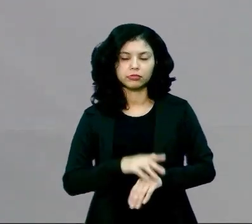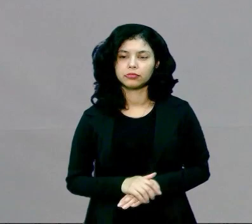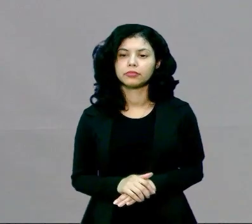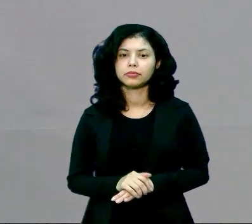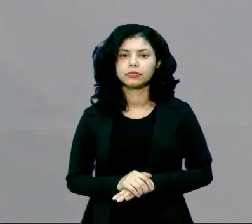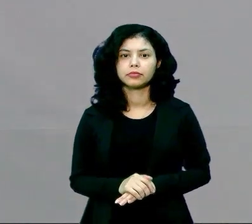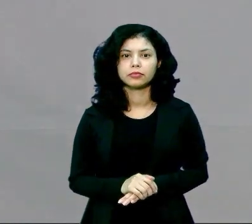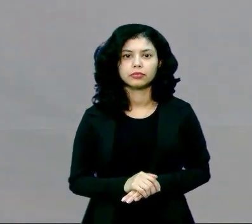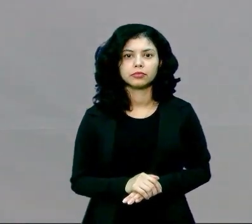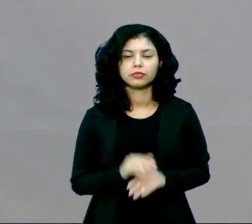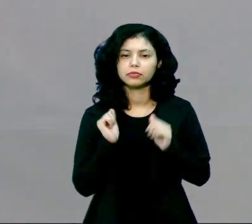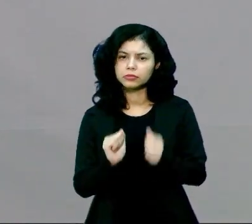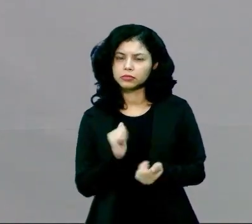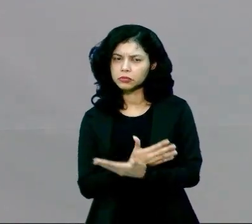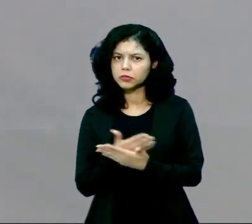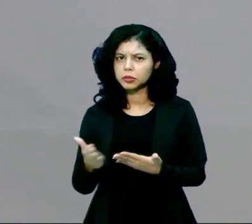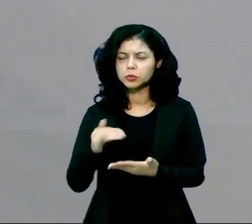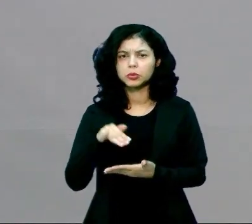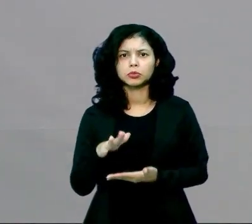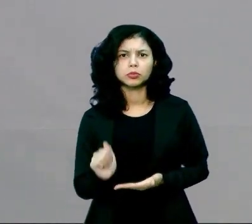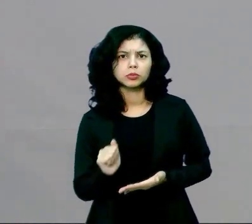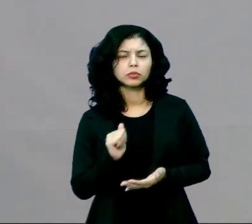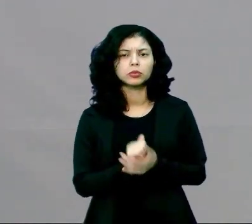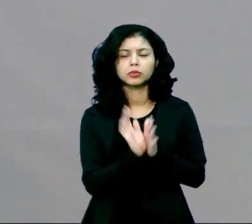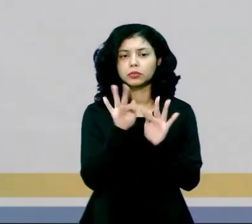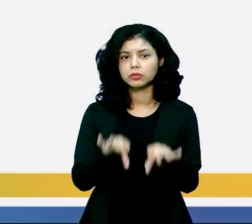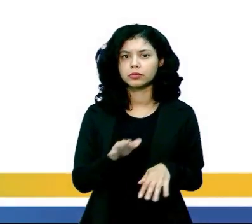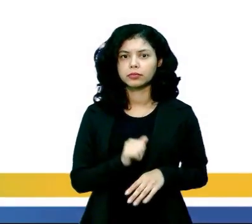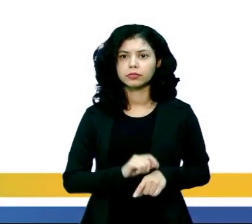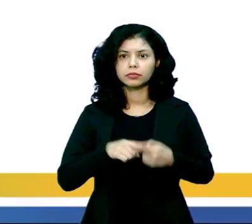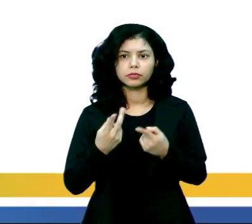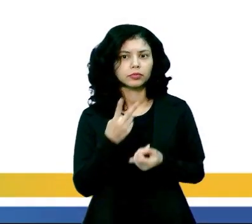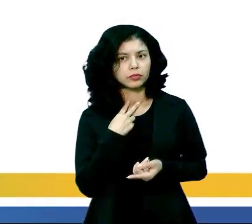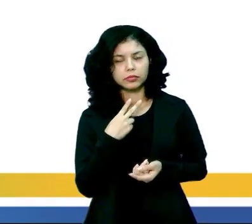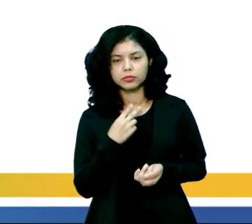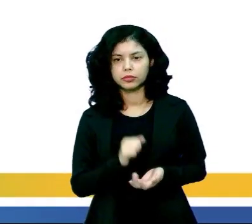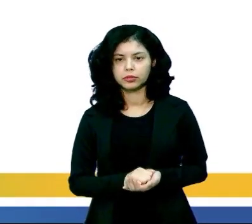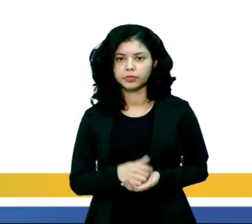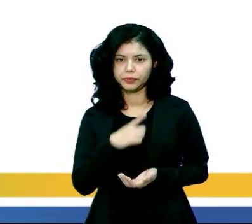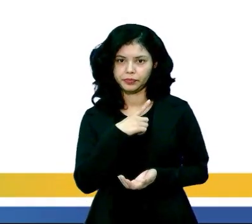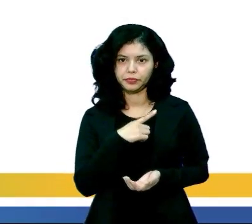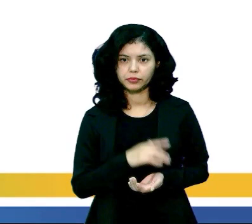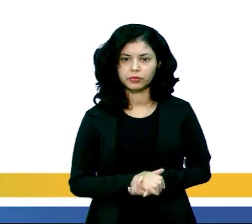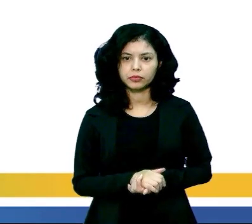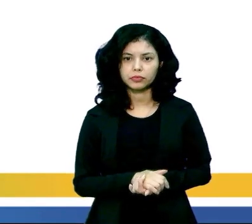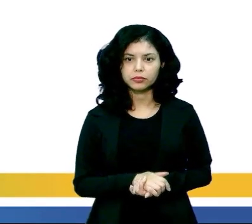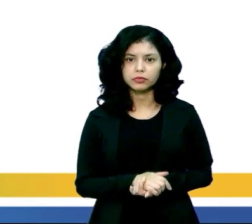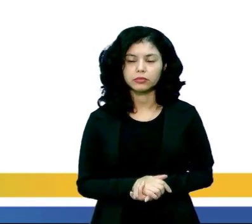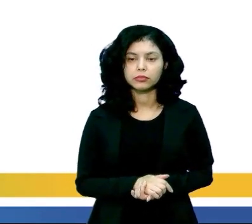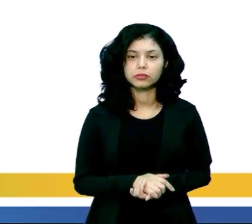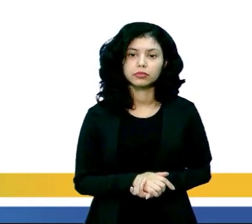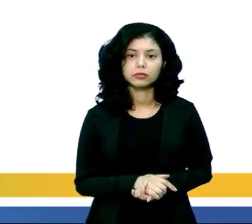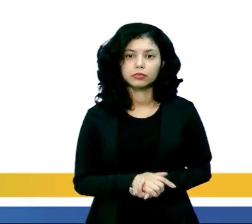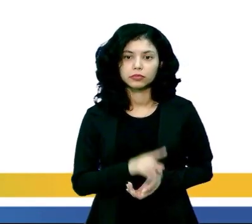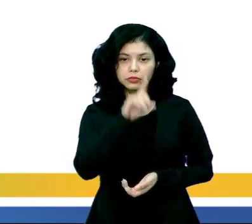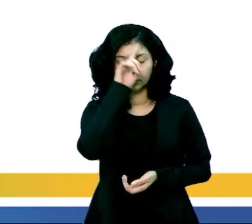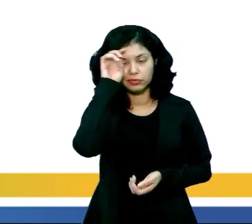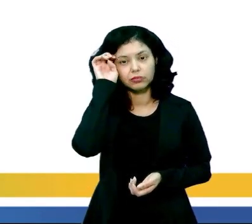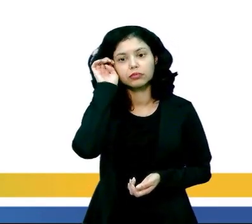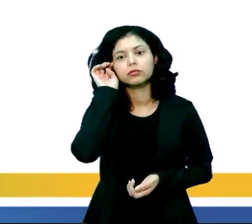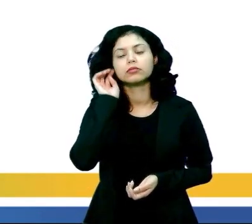tá? Então, ela pode começar pelo meio, pode começar pelo fim, mas não pode deixar de ter, né?